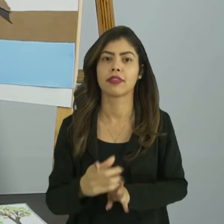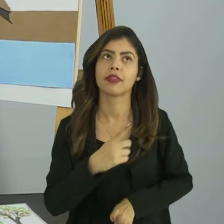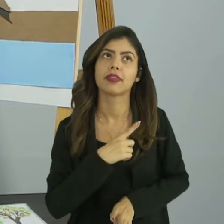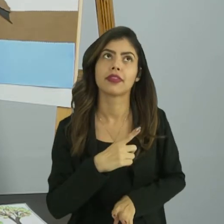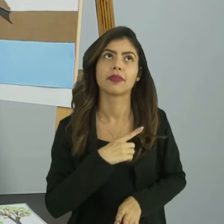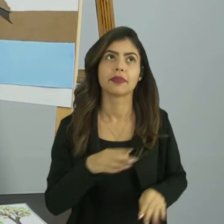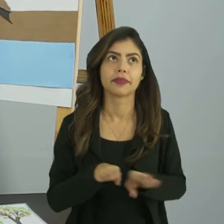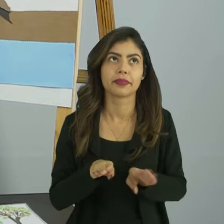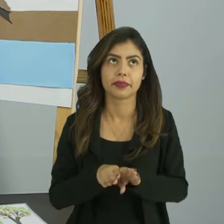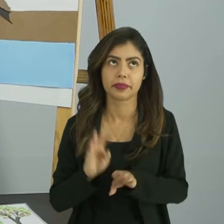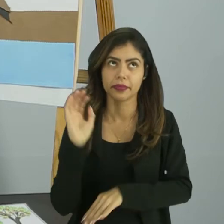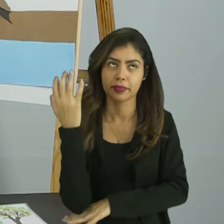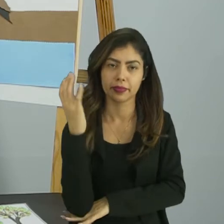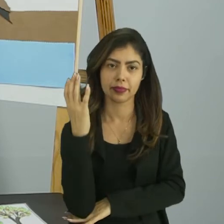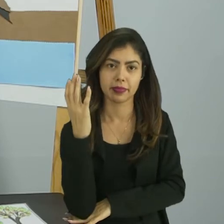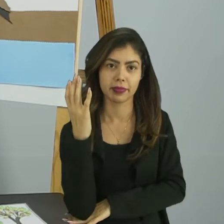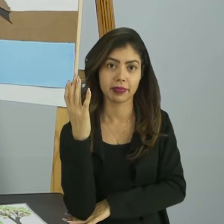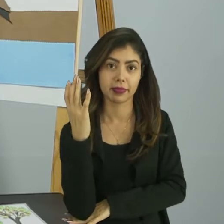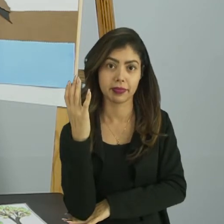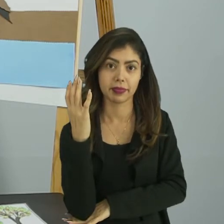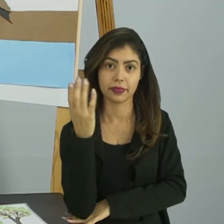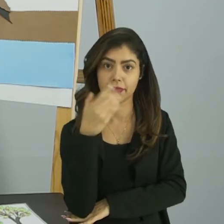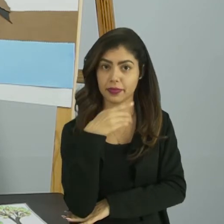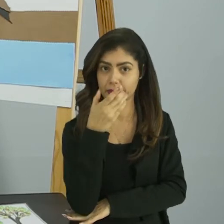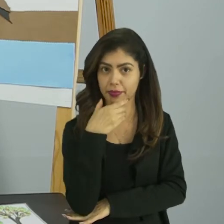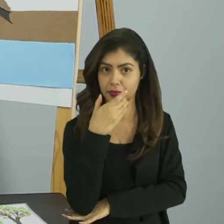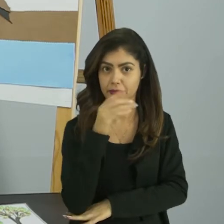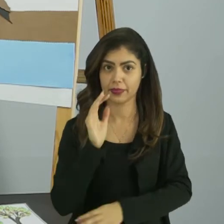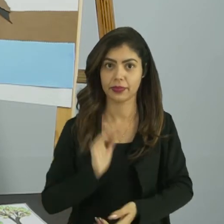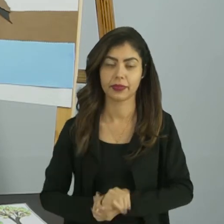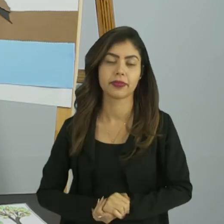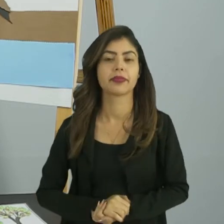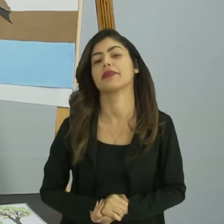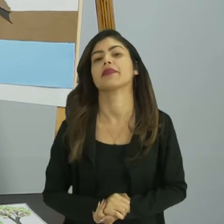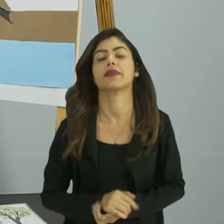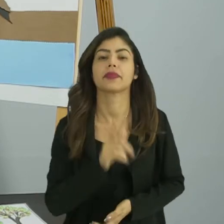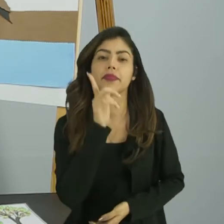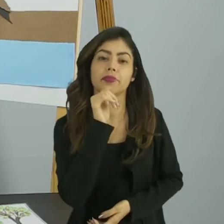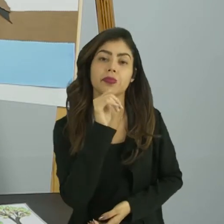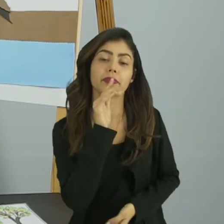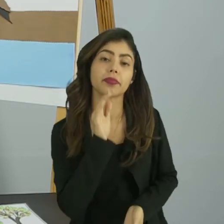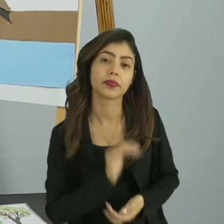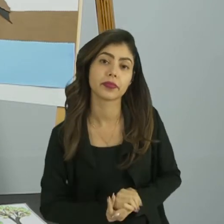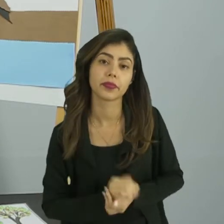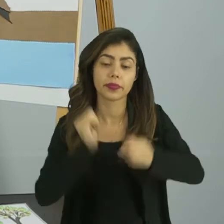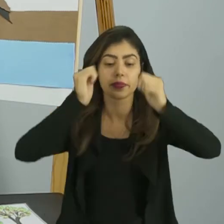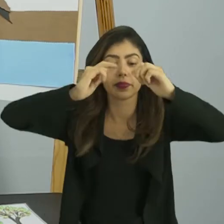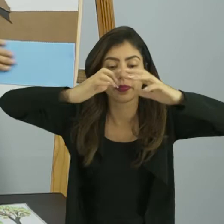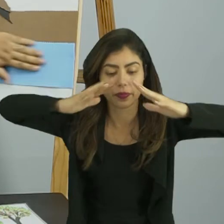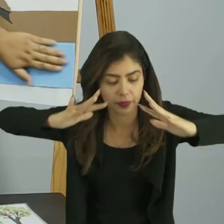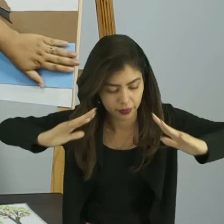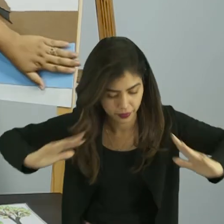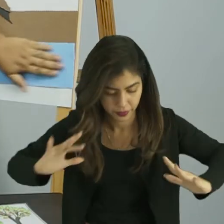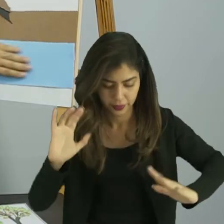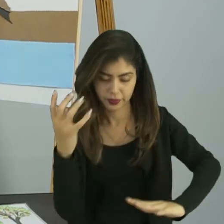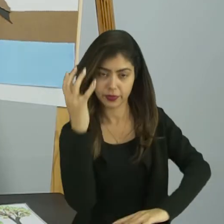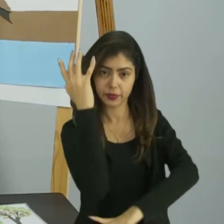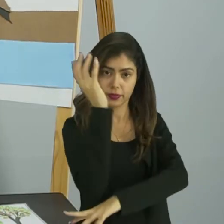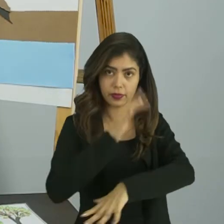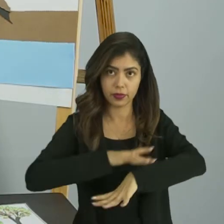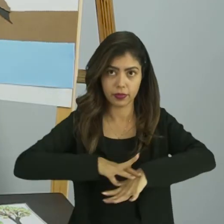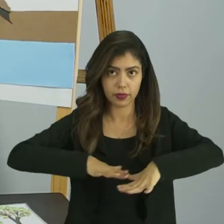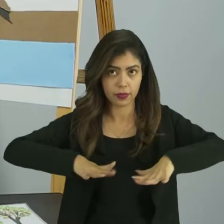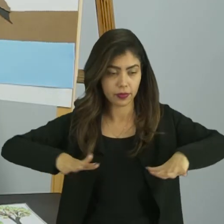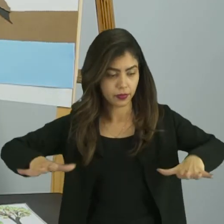os frutos, os galhos? Não. Porque vai molhar todo o solo. E aí, como é que a